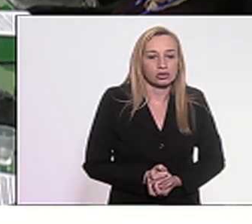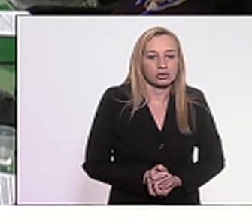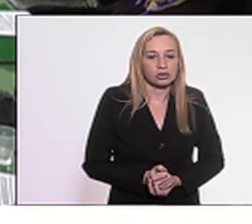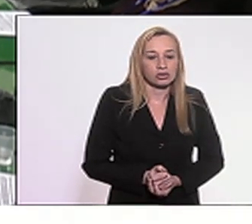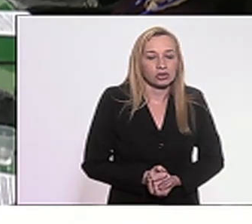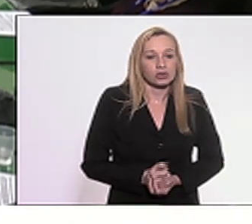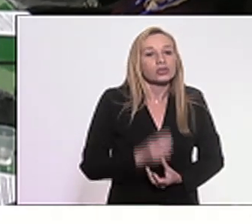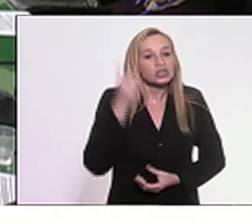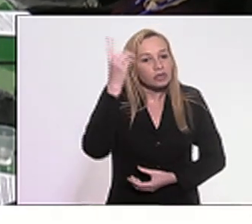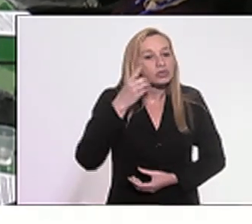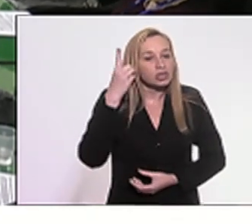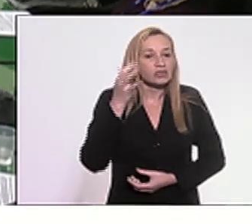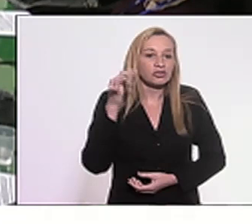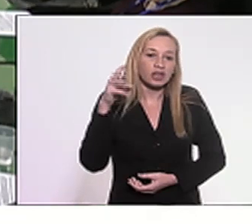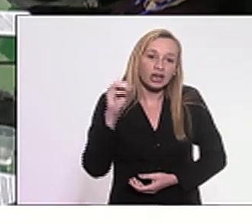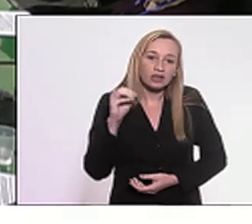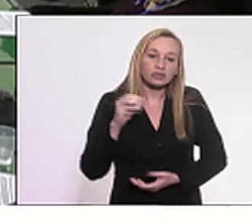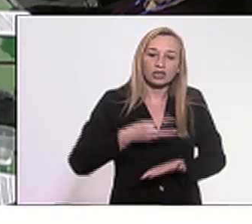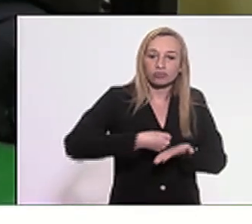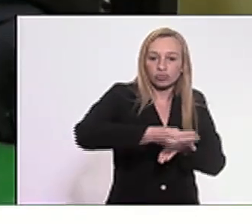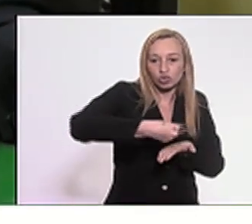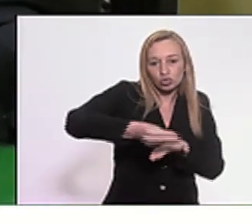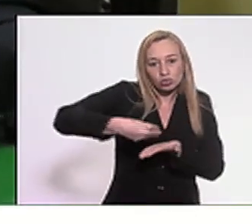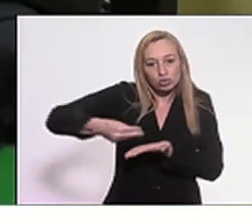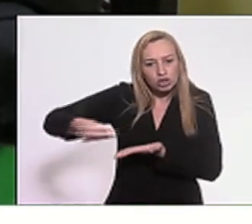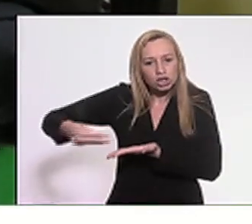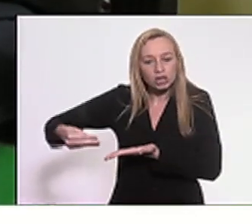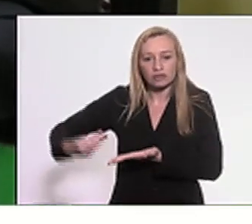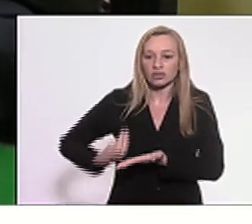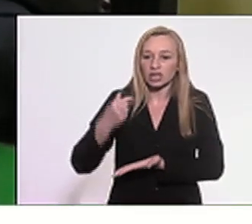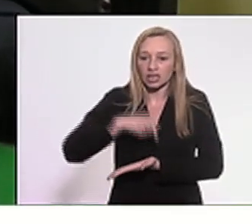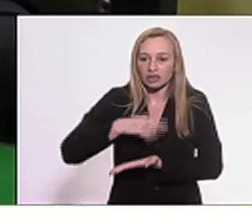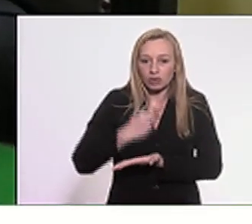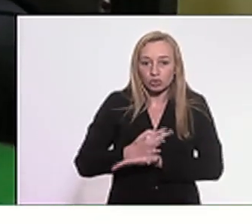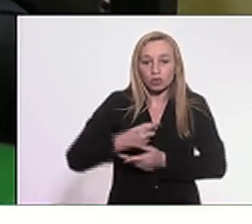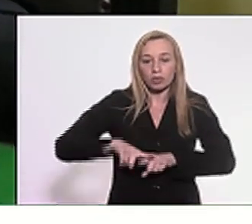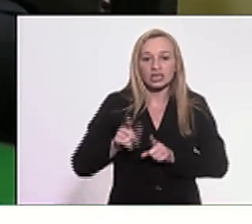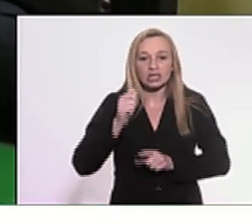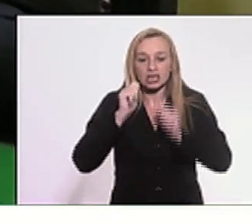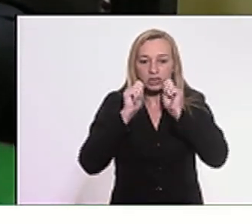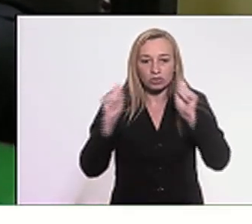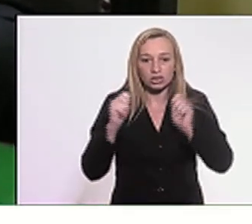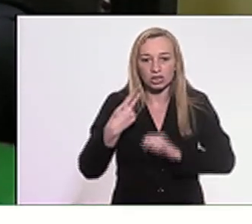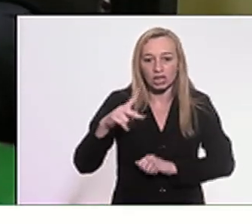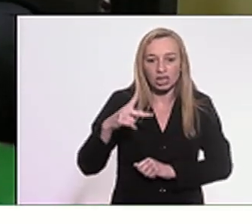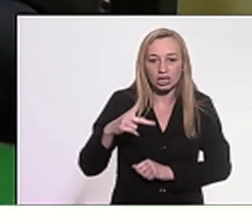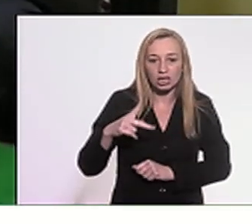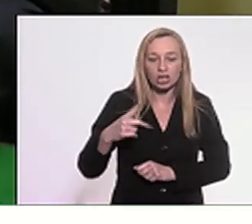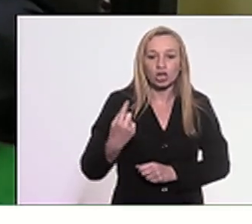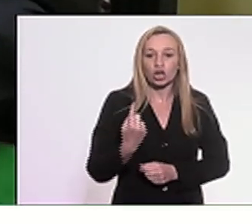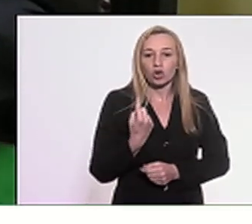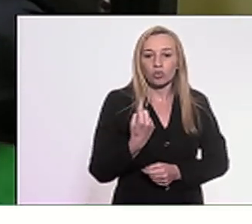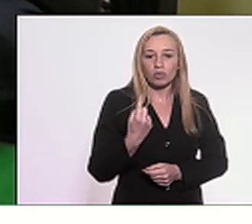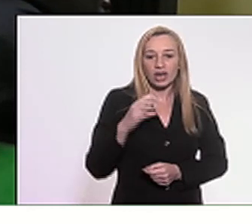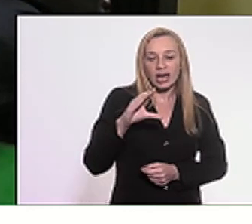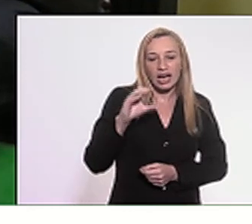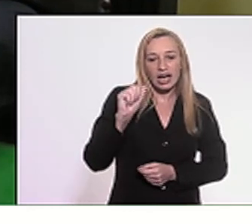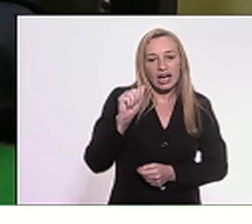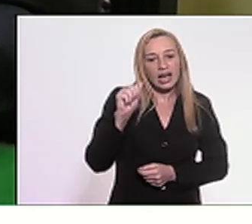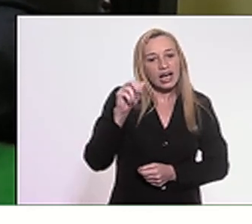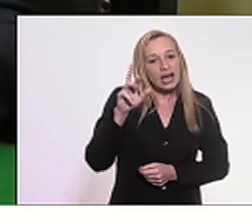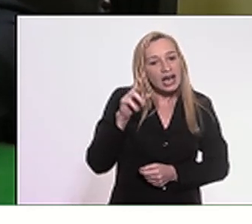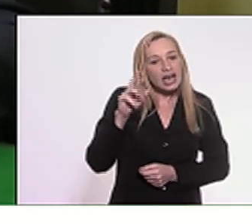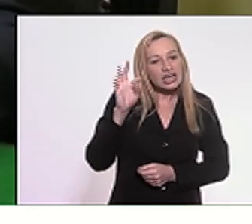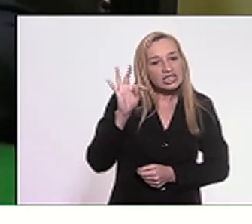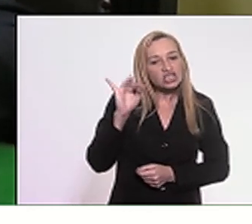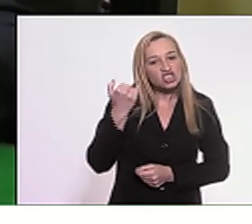Olha, o deputado Flávio Serafini vai distribuir, ele não está aqui, mas a assessora dele, uma cartilha